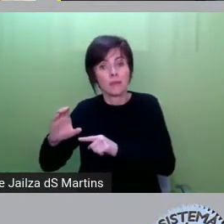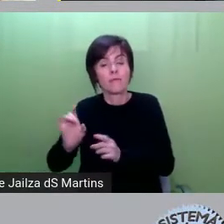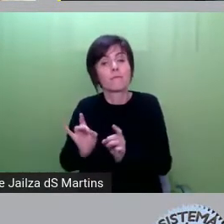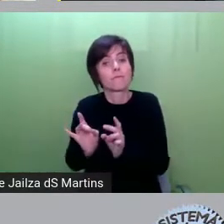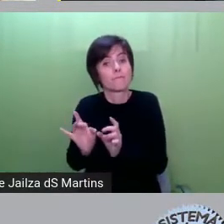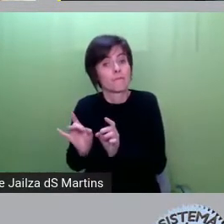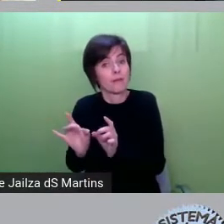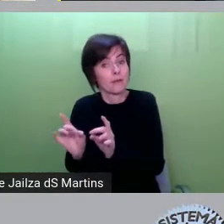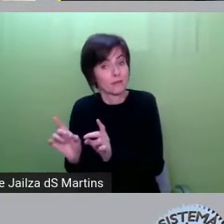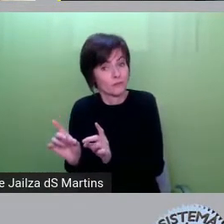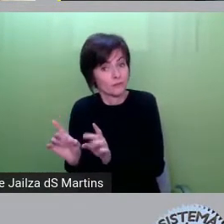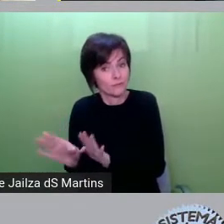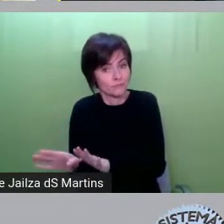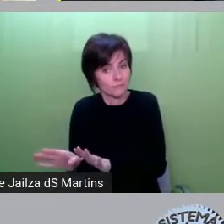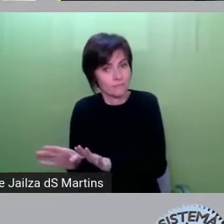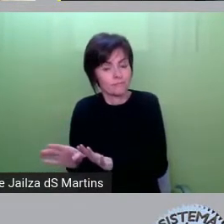vende